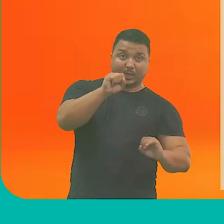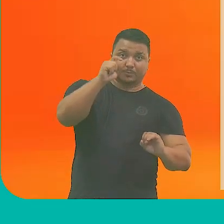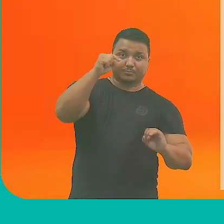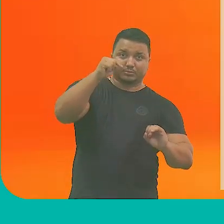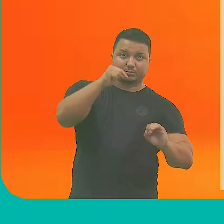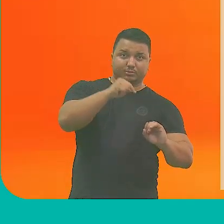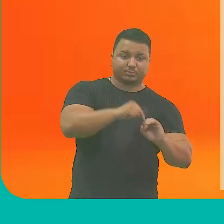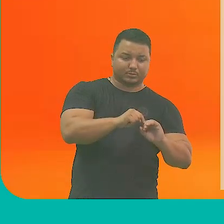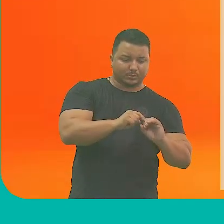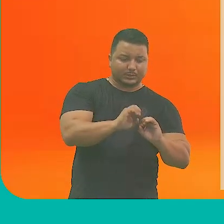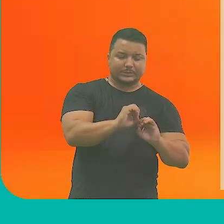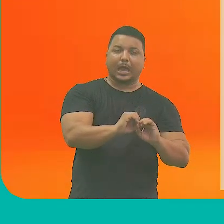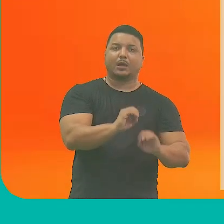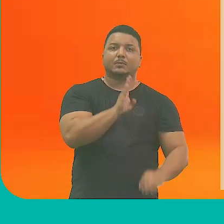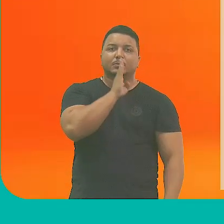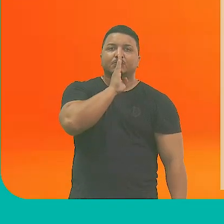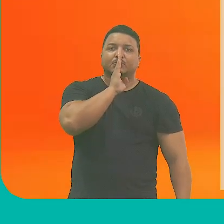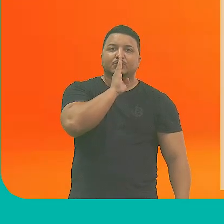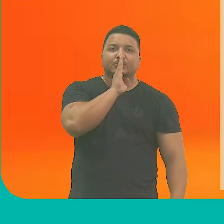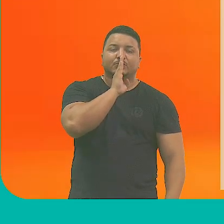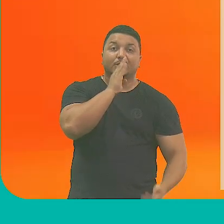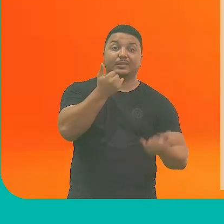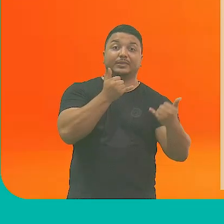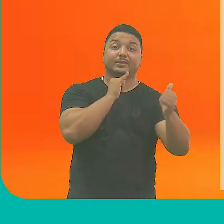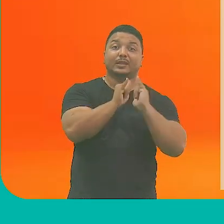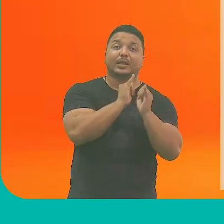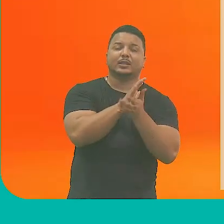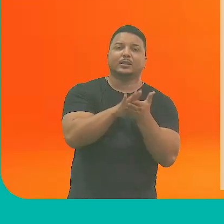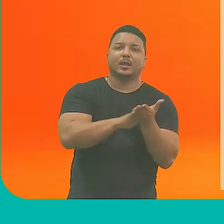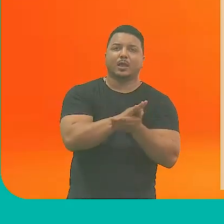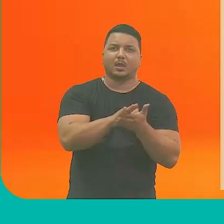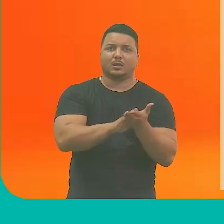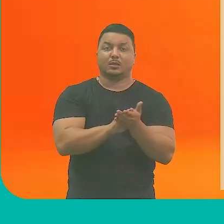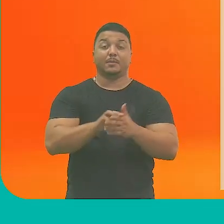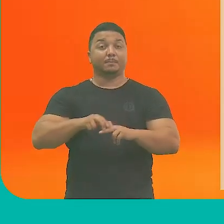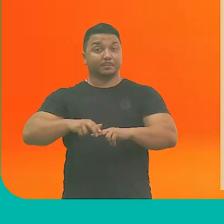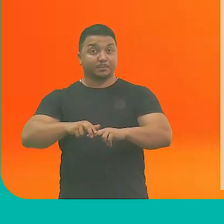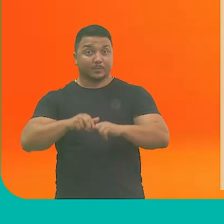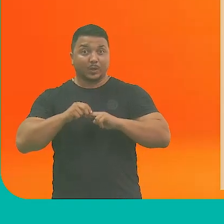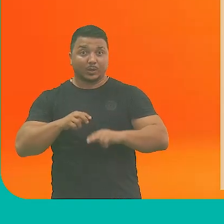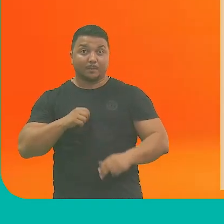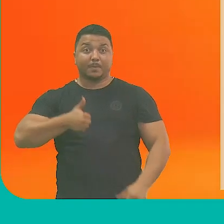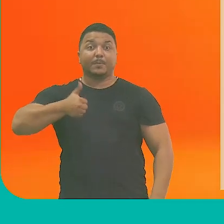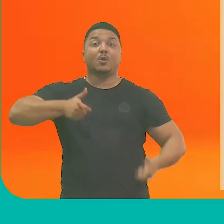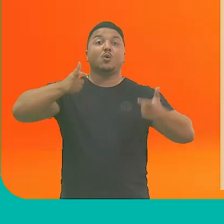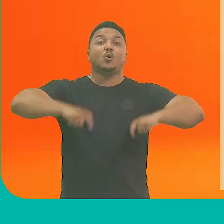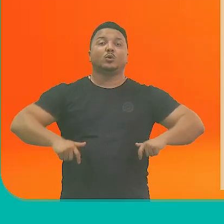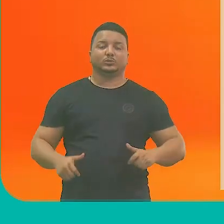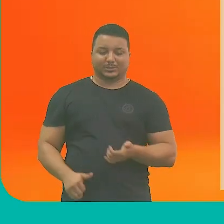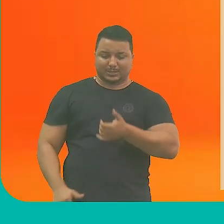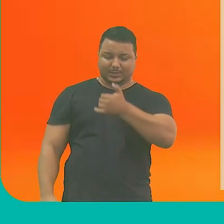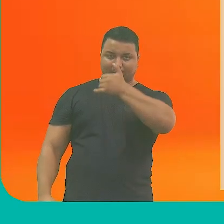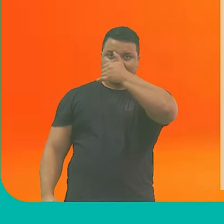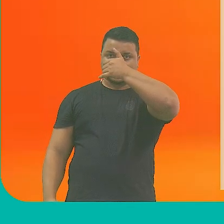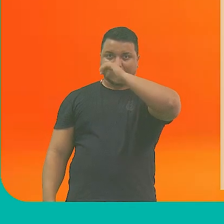tem sinal? Não, ó. Então percebam, gente, que o primeiro momento que não tem sinal é aqui no 10,